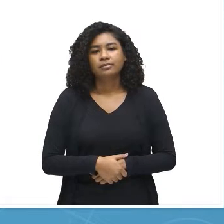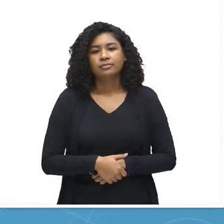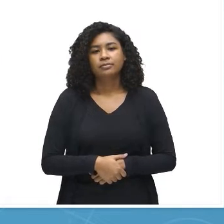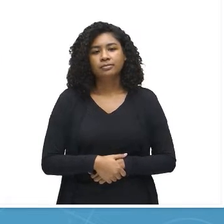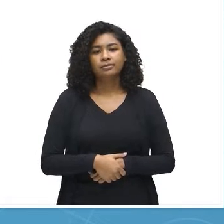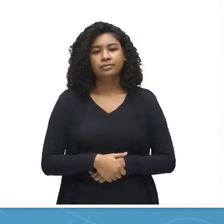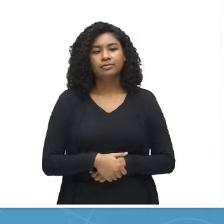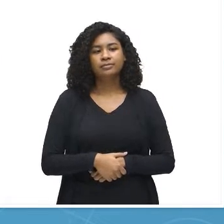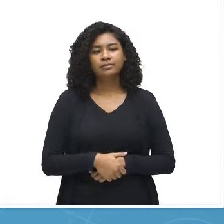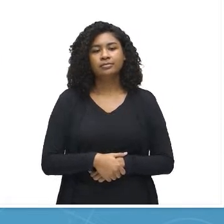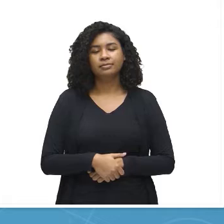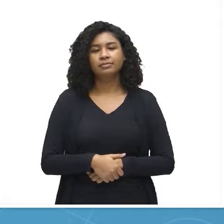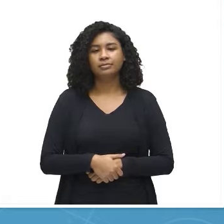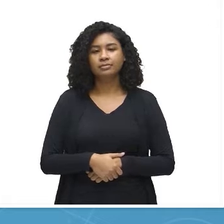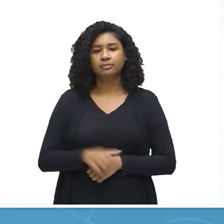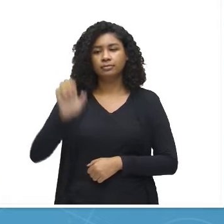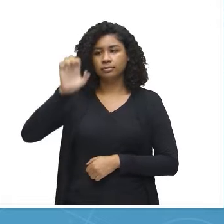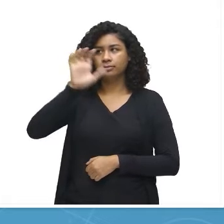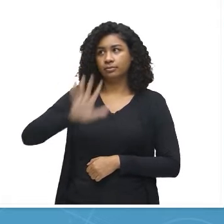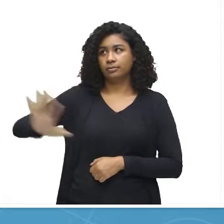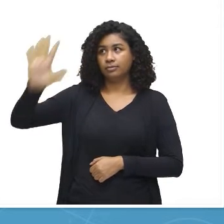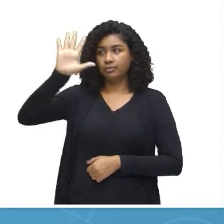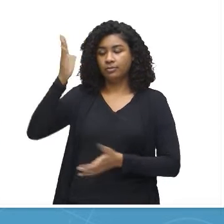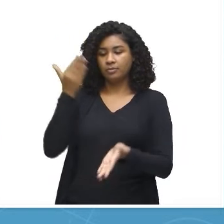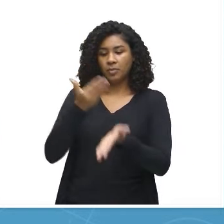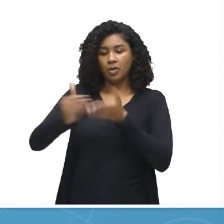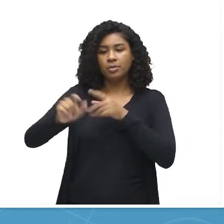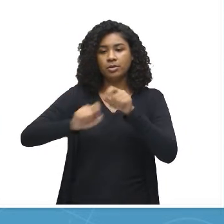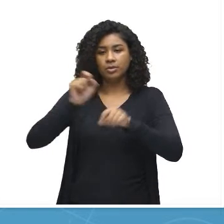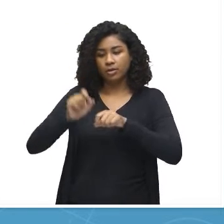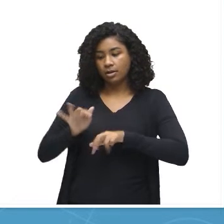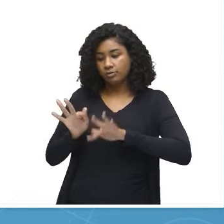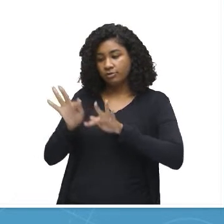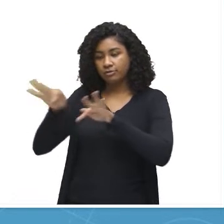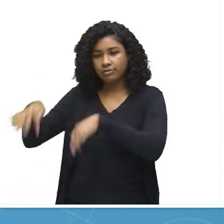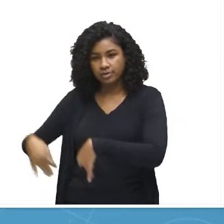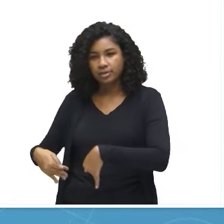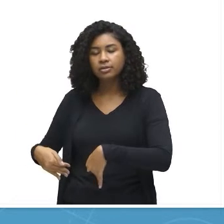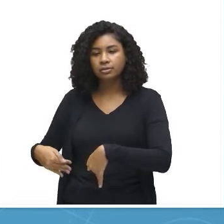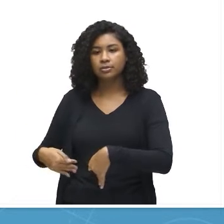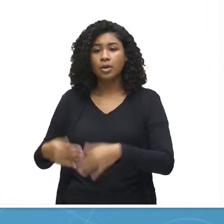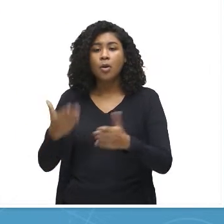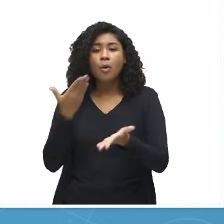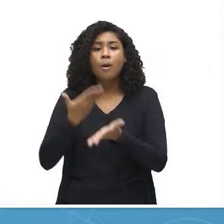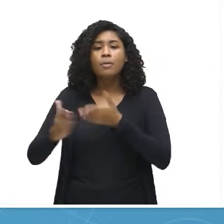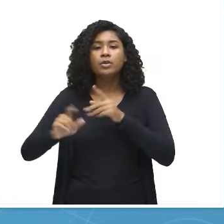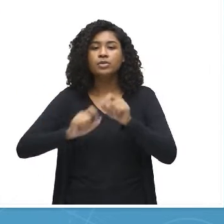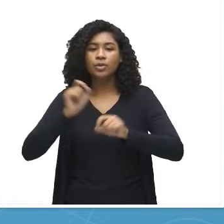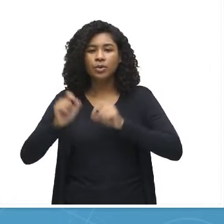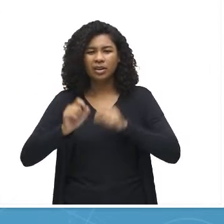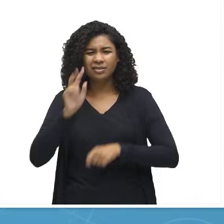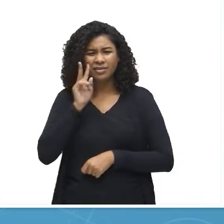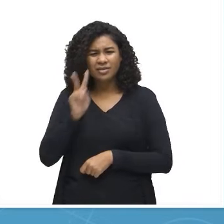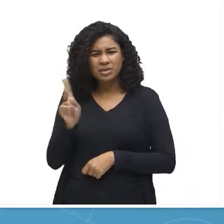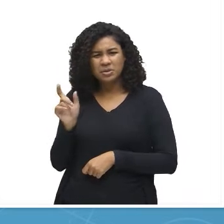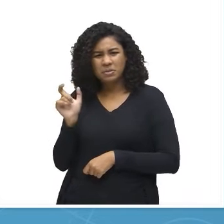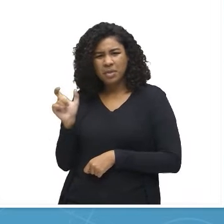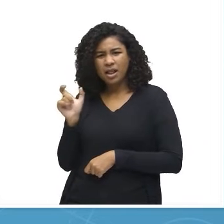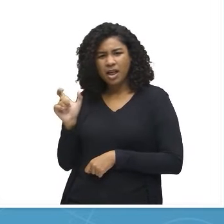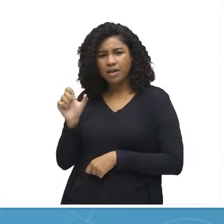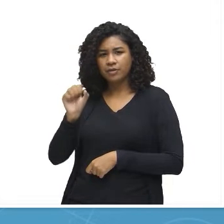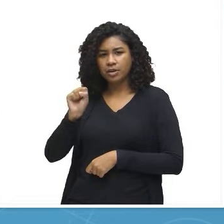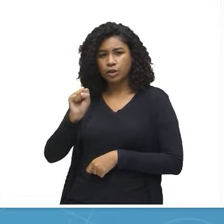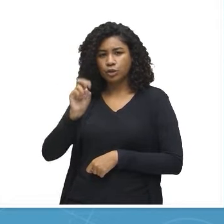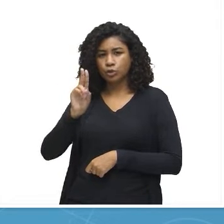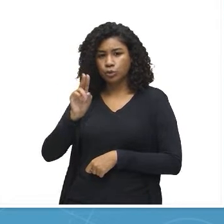Idade Média, não é? Como é que funcionava isso, esse ritual de suzerania e vassalagem? O